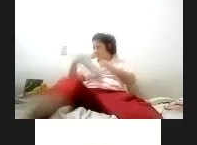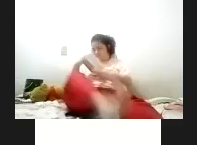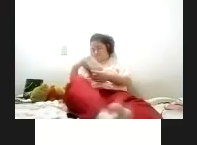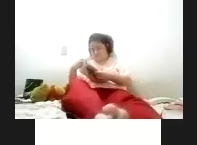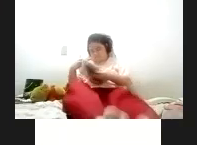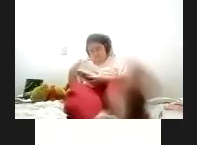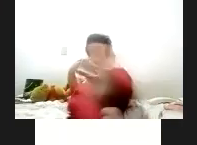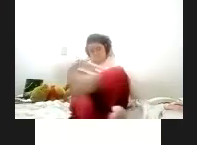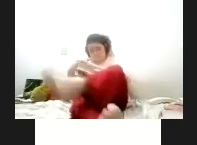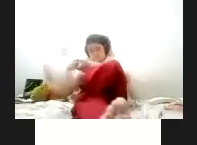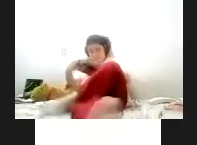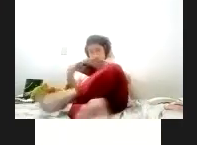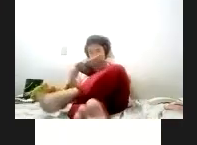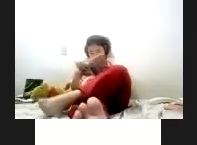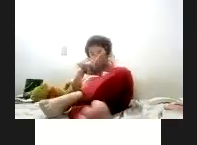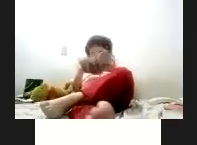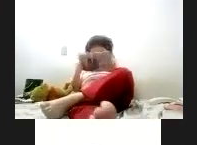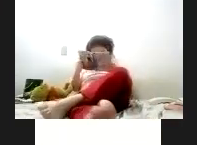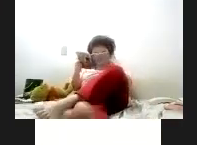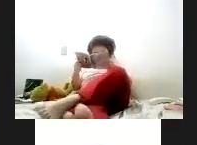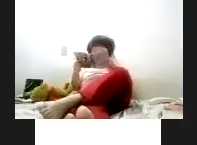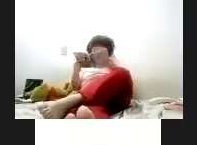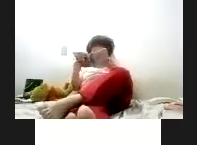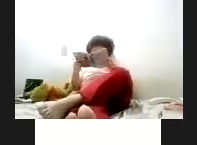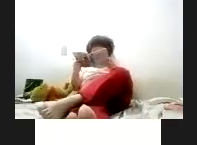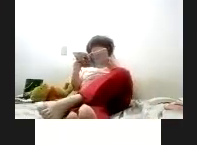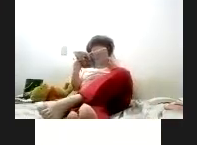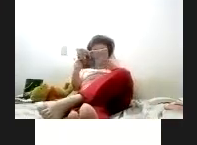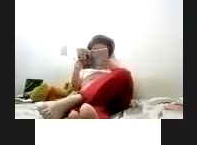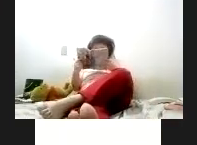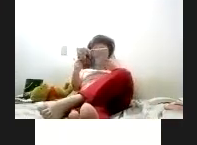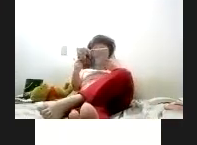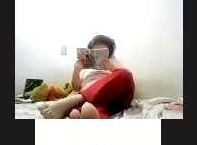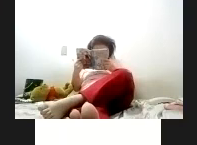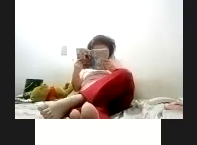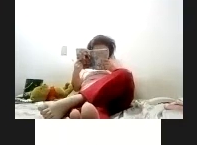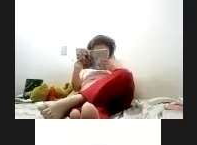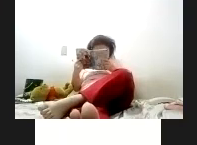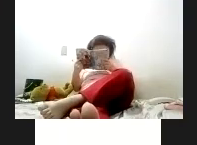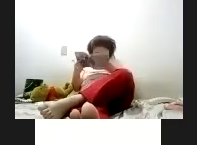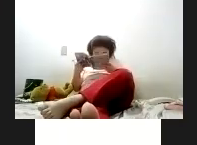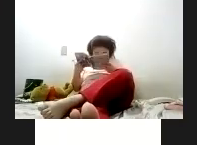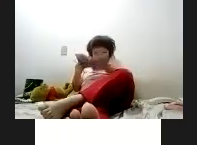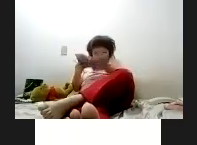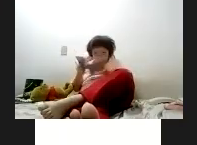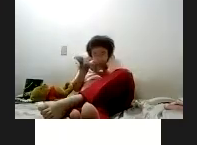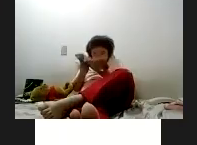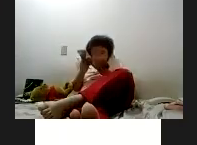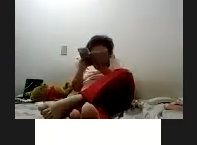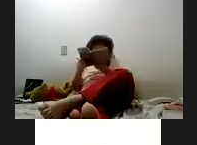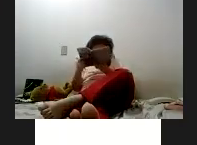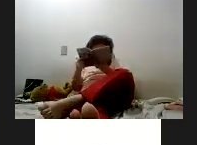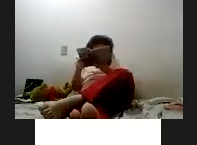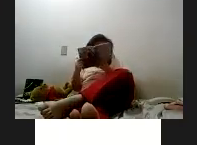Brasil que 6,7% da população, 12,5 milhões de pessoas, dados também não tão atualizados